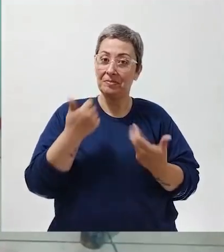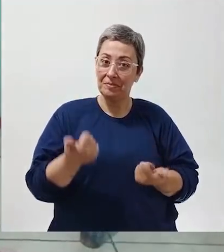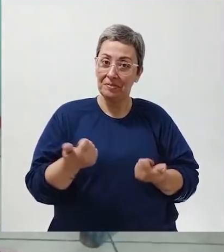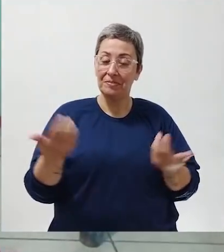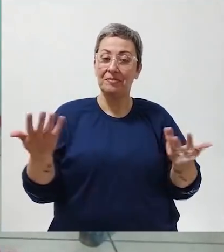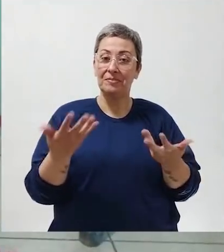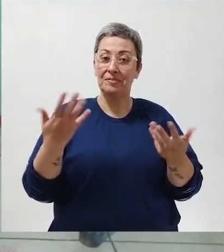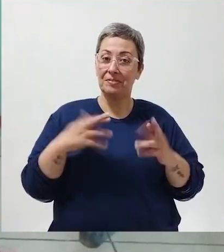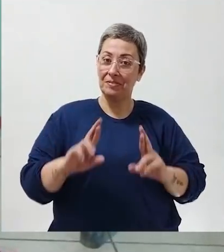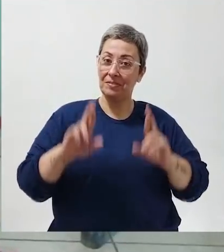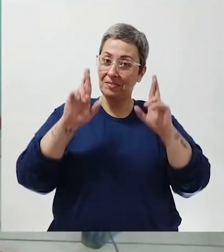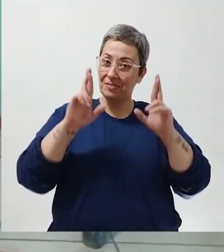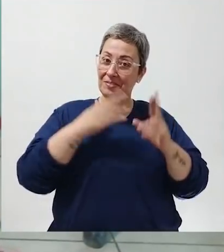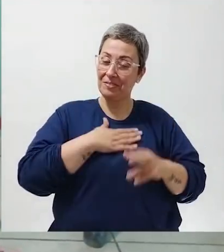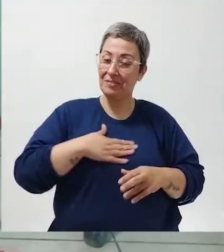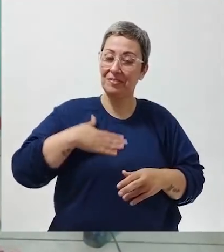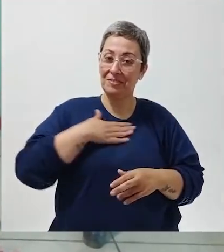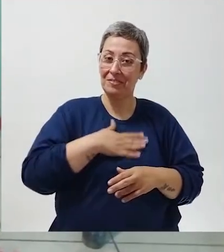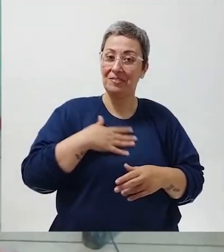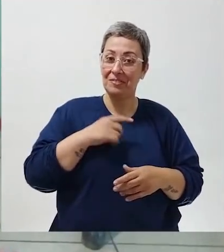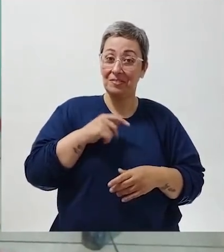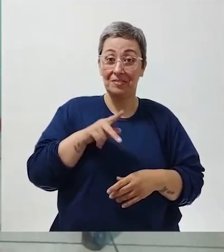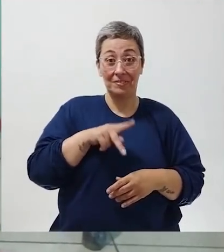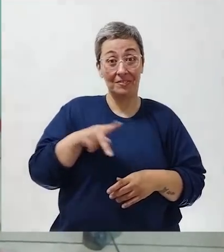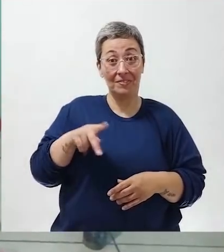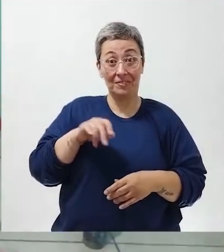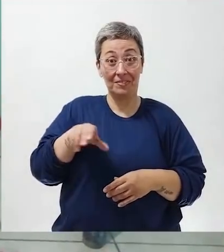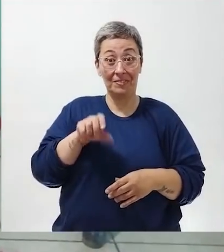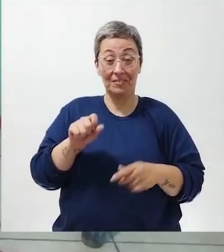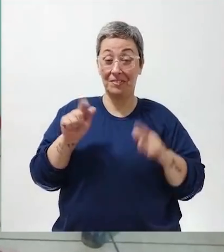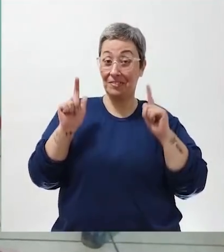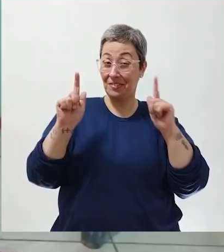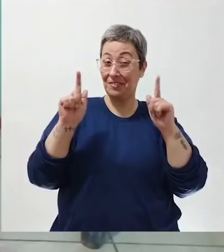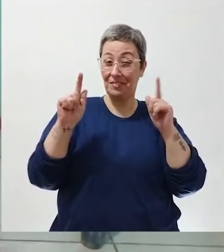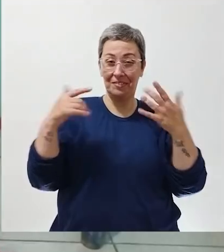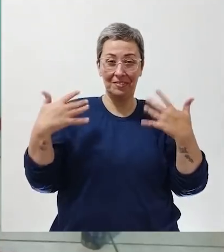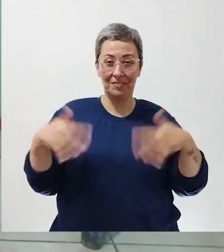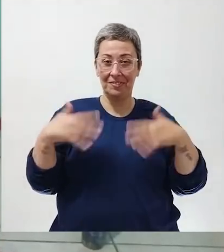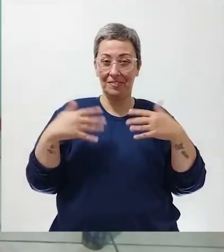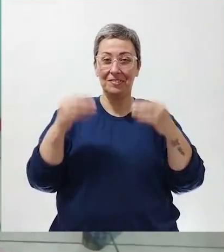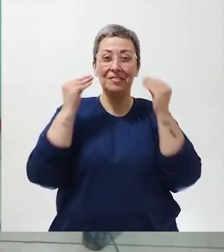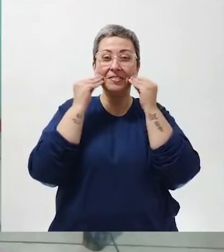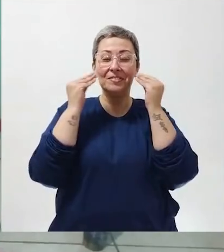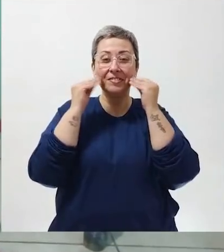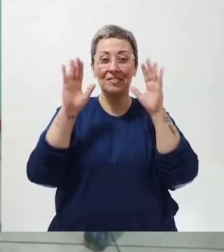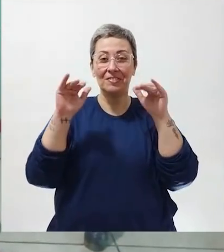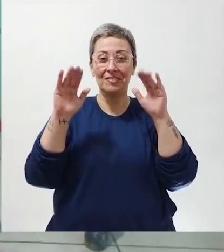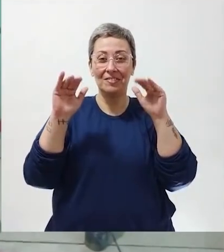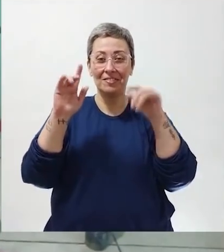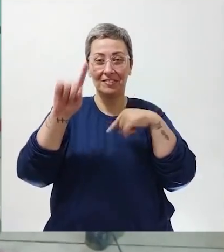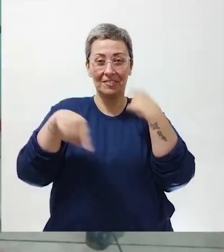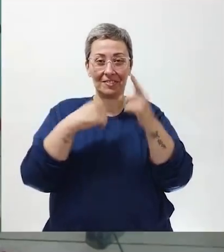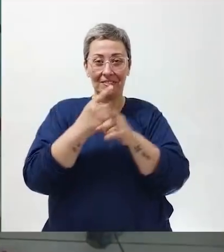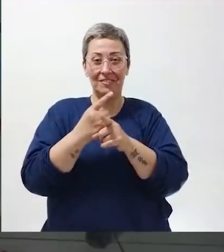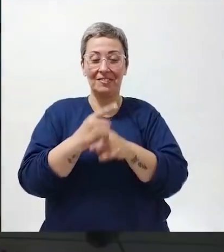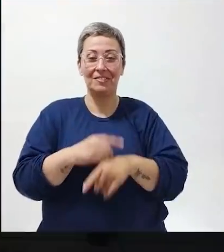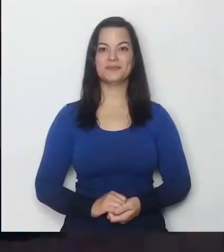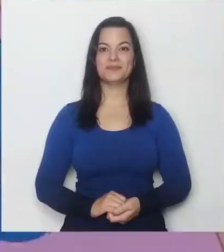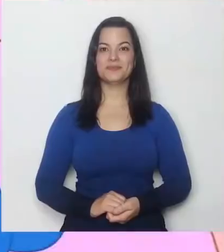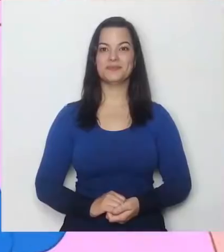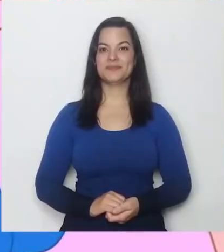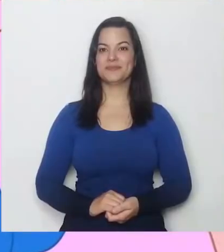Muito bem! Eu espero que vocês tenham gostado, porque a professora Jéssica se divertiu muito. Beijo, tchau, tchau, até a